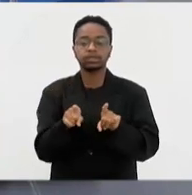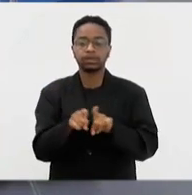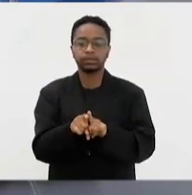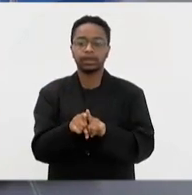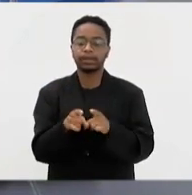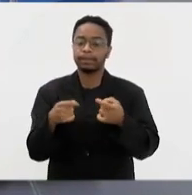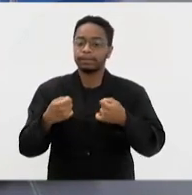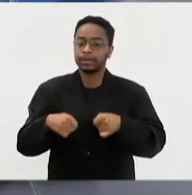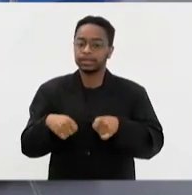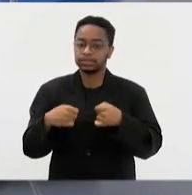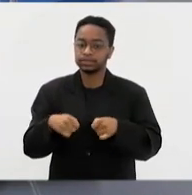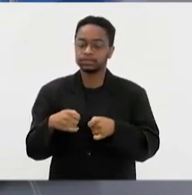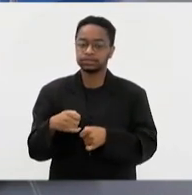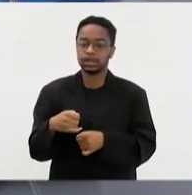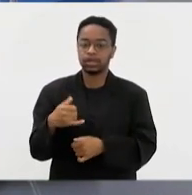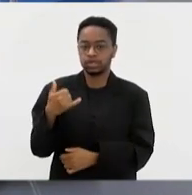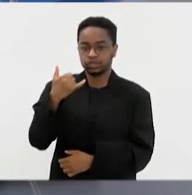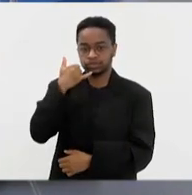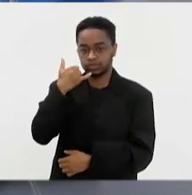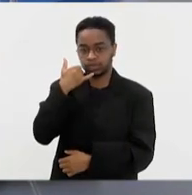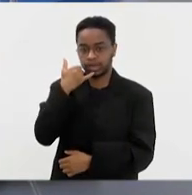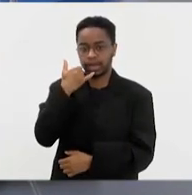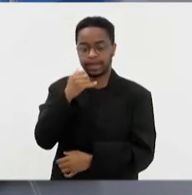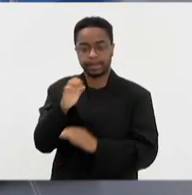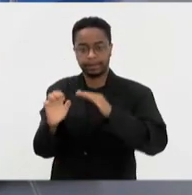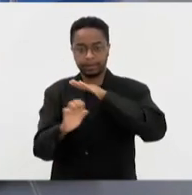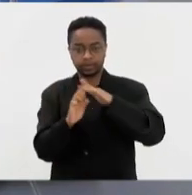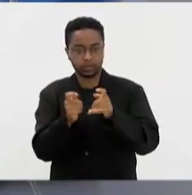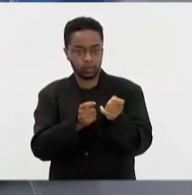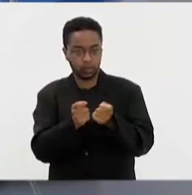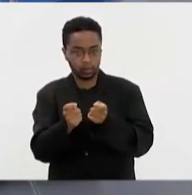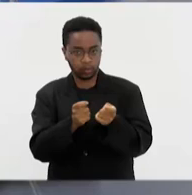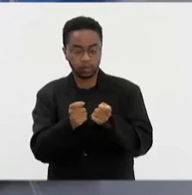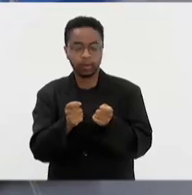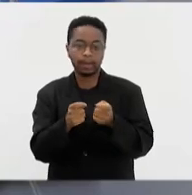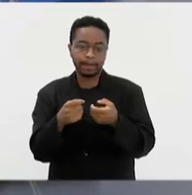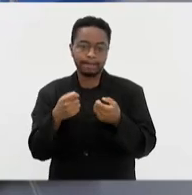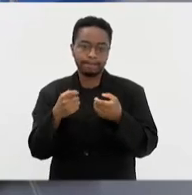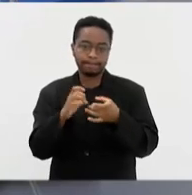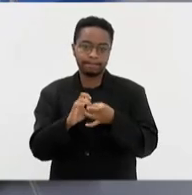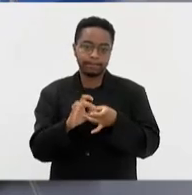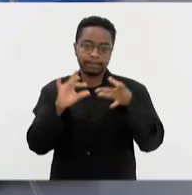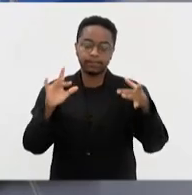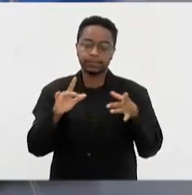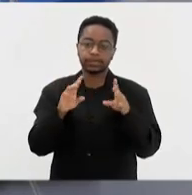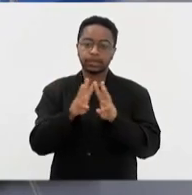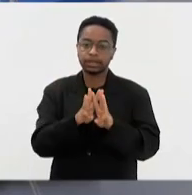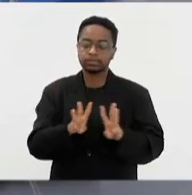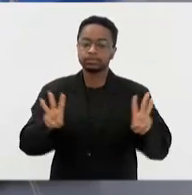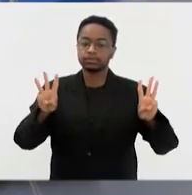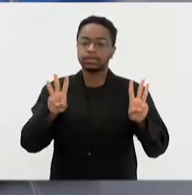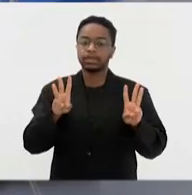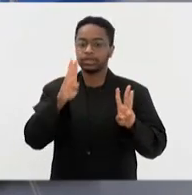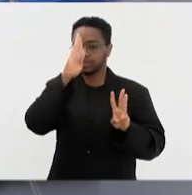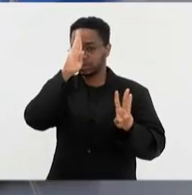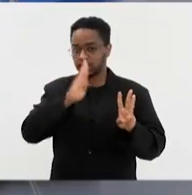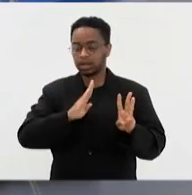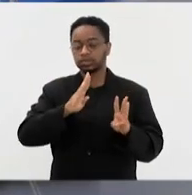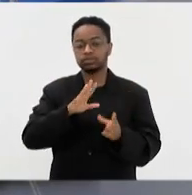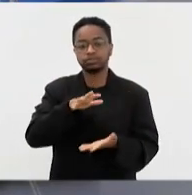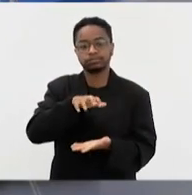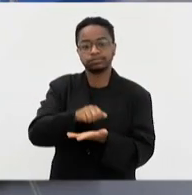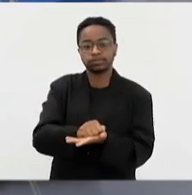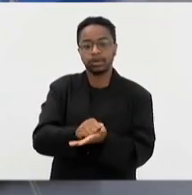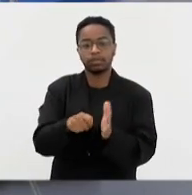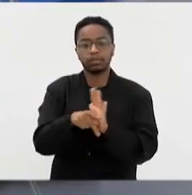as operadoras de telefonia permitam acesso gratuito ao site de registro de ocorrências da